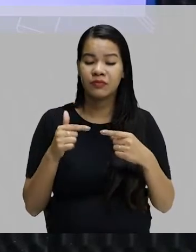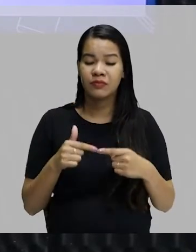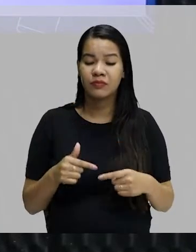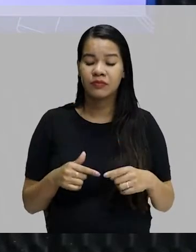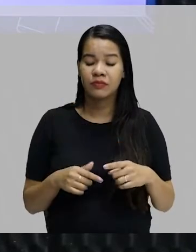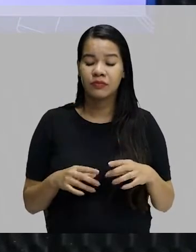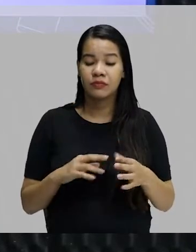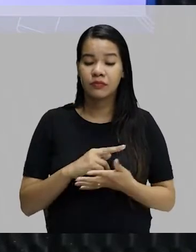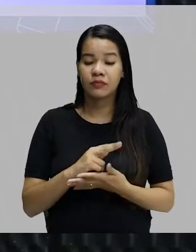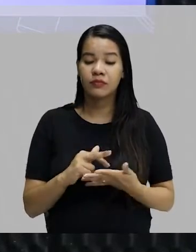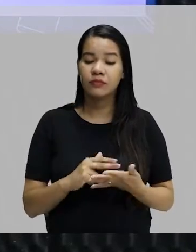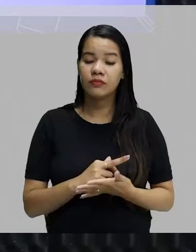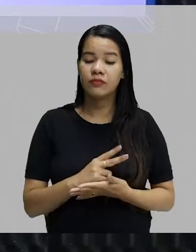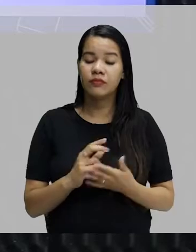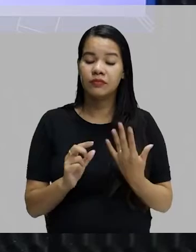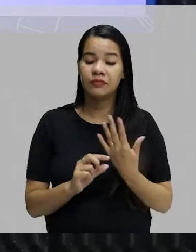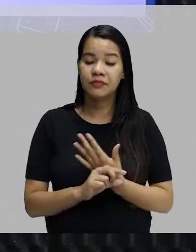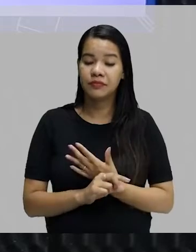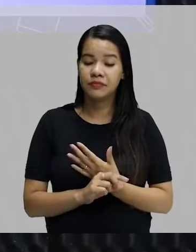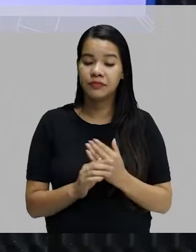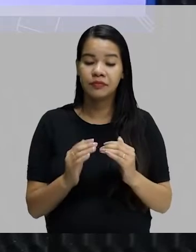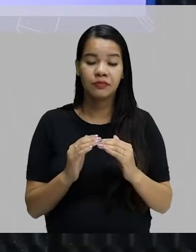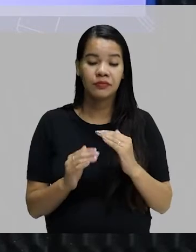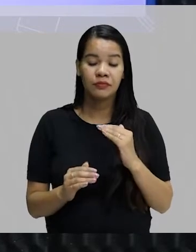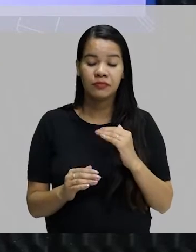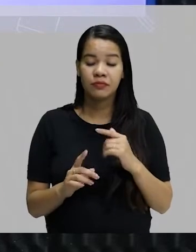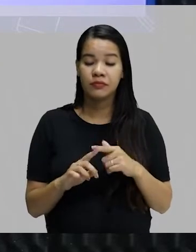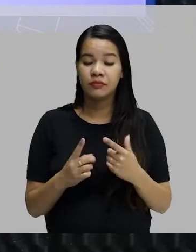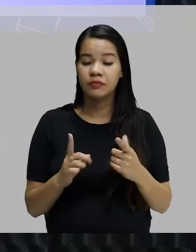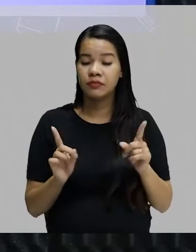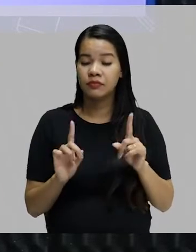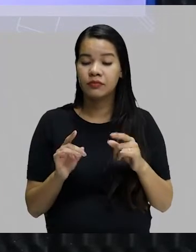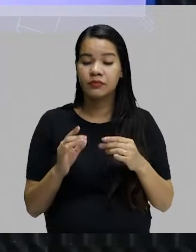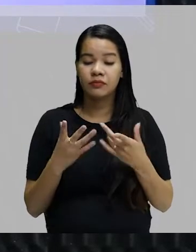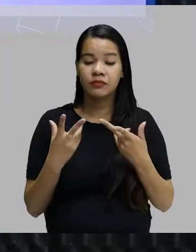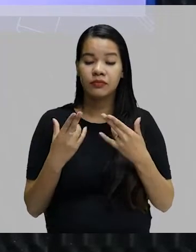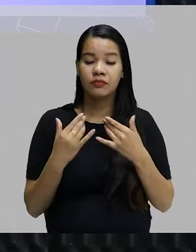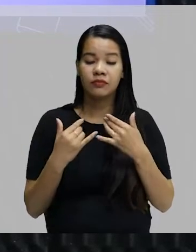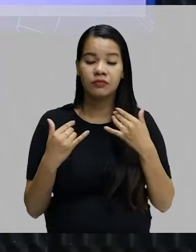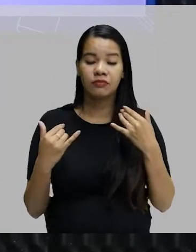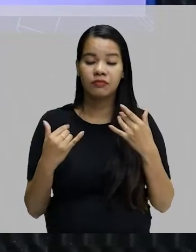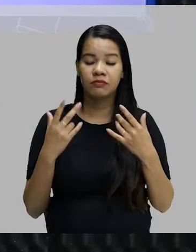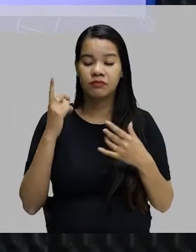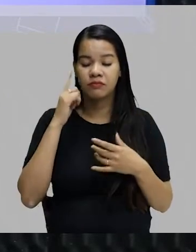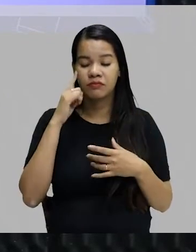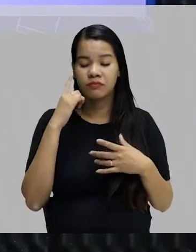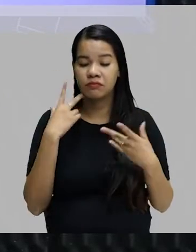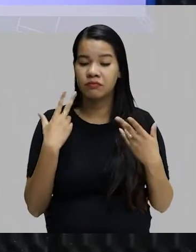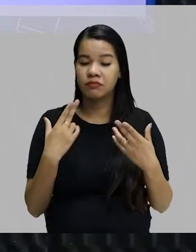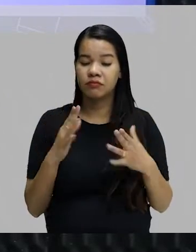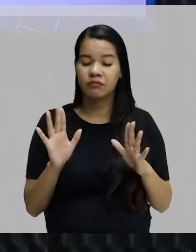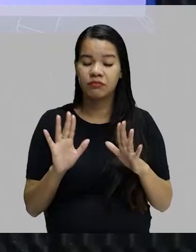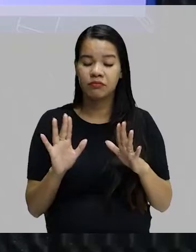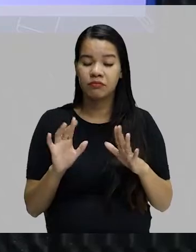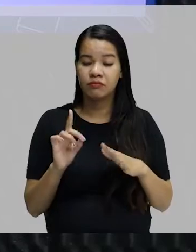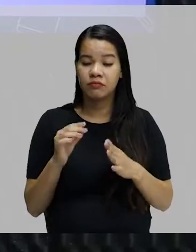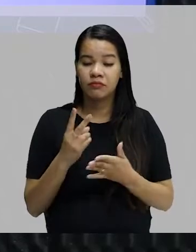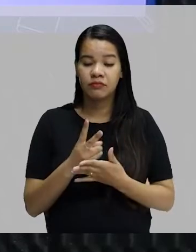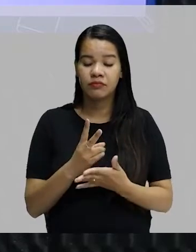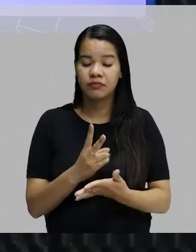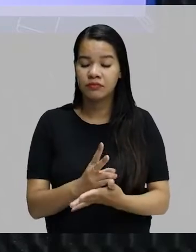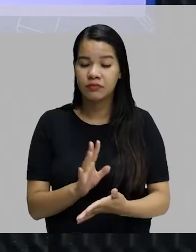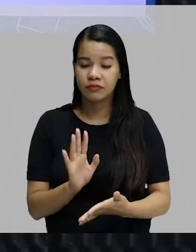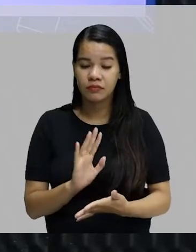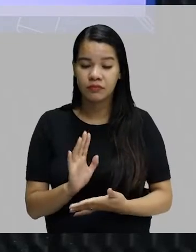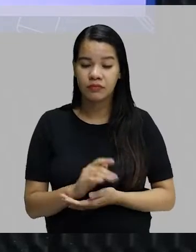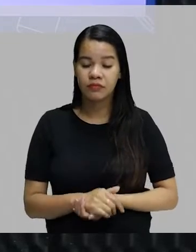não é só de Agostinho não, tá? Mas não é na mesma linha, tá? Que não é uma